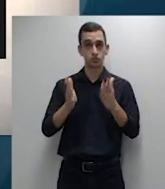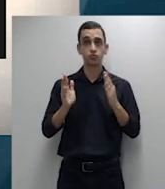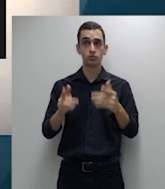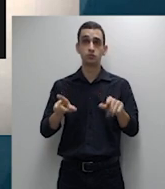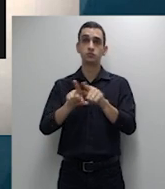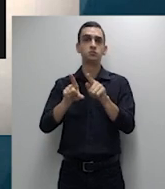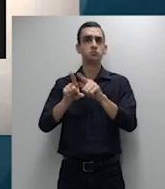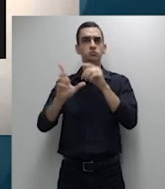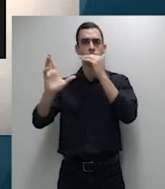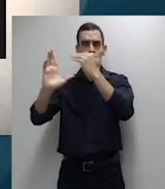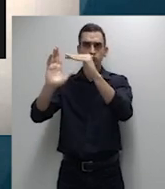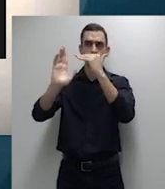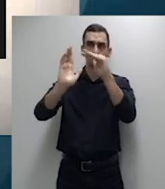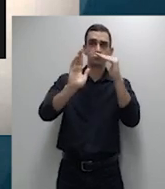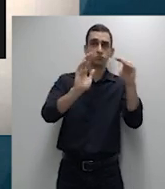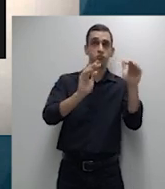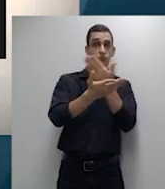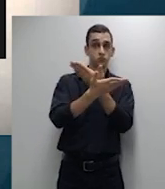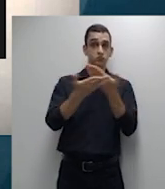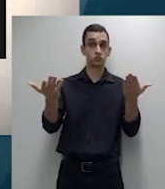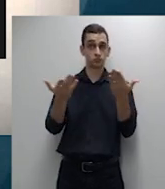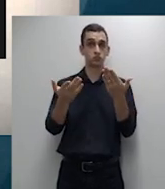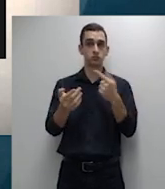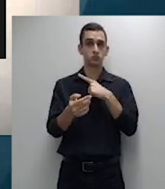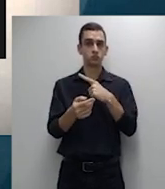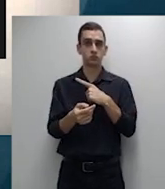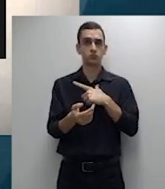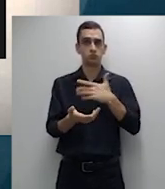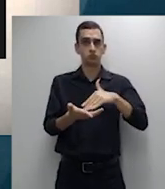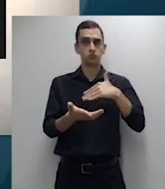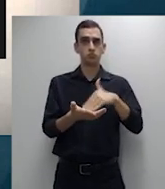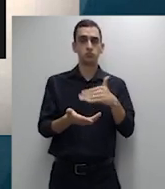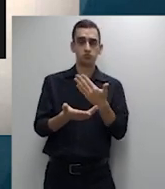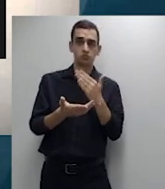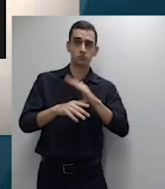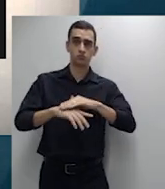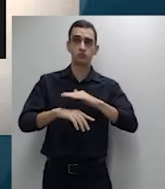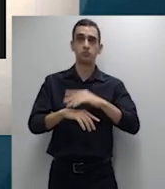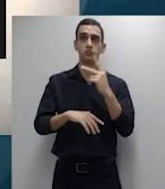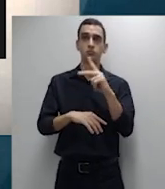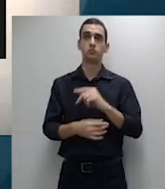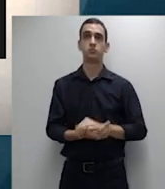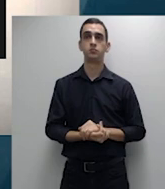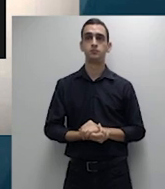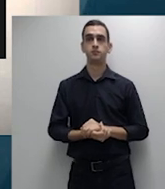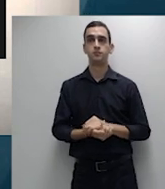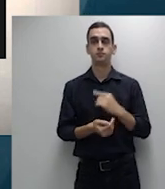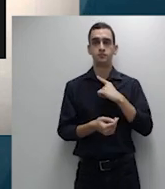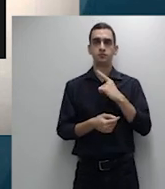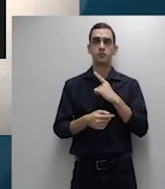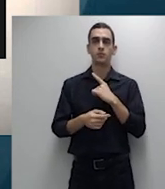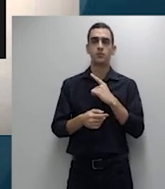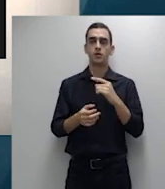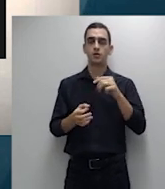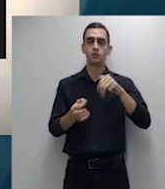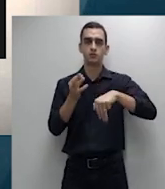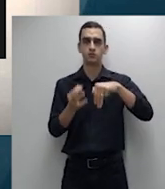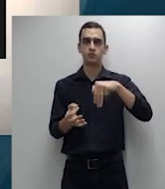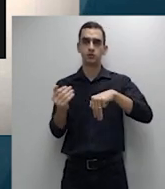Engenheiros gabinete de vossa excelência tem inclusive os três a gente volta do ministro fux 9763